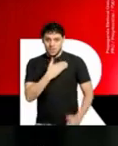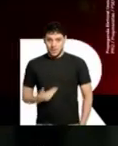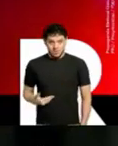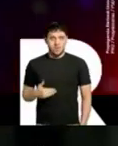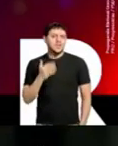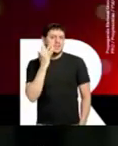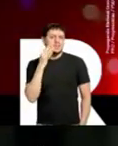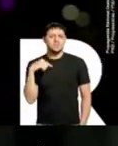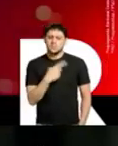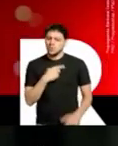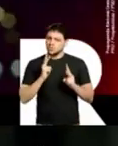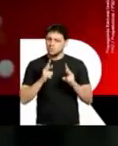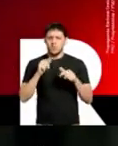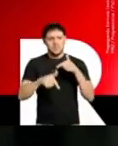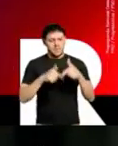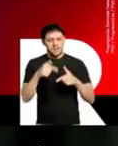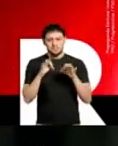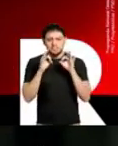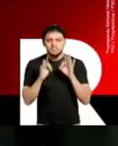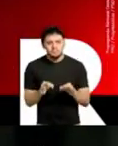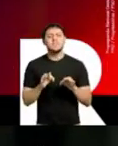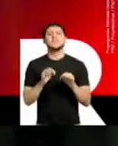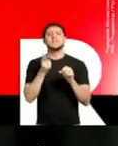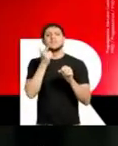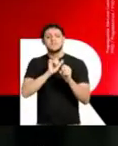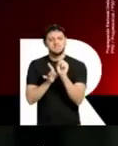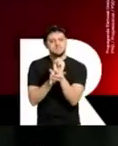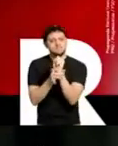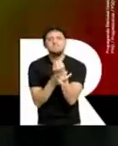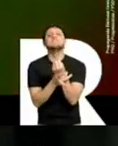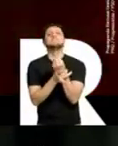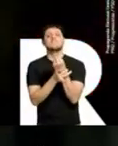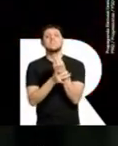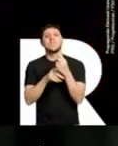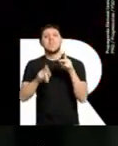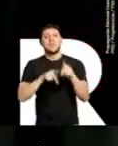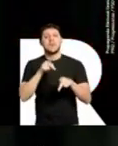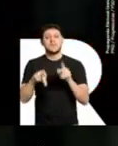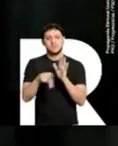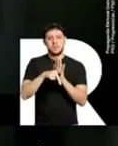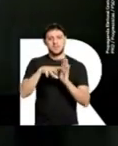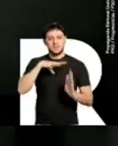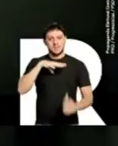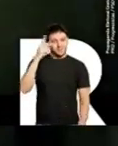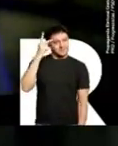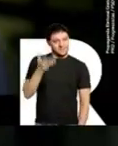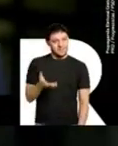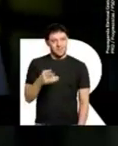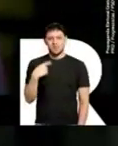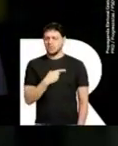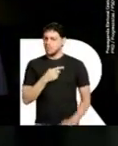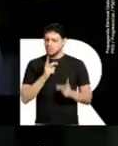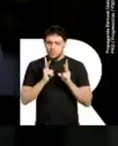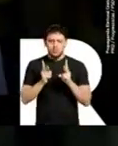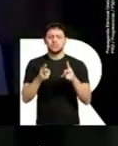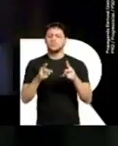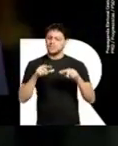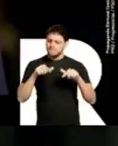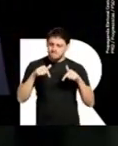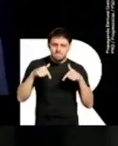Tarcísio, nós vamos continuar trabalhando duro para garantir a segurança da população da cidade de São Paulo.